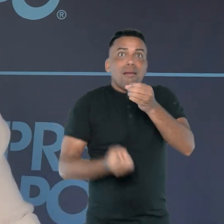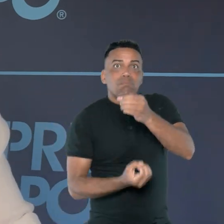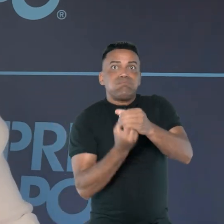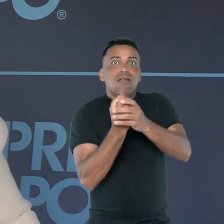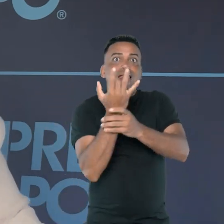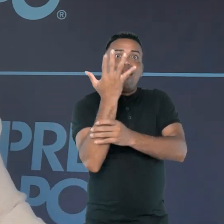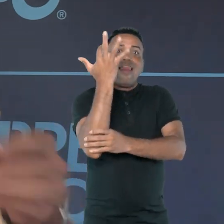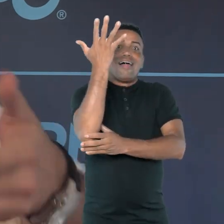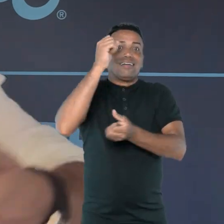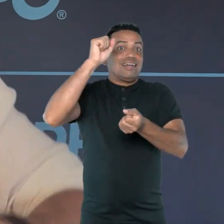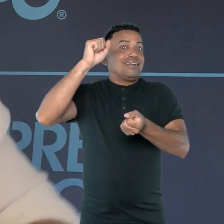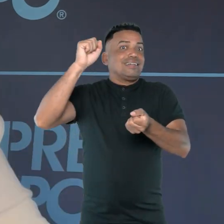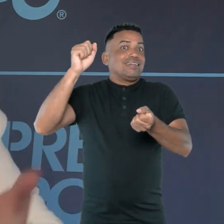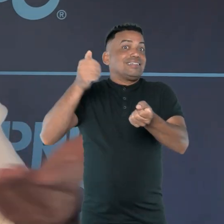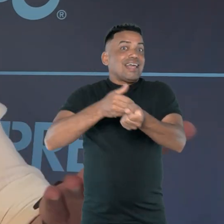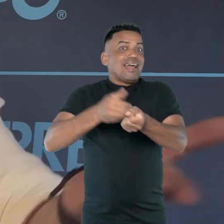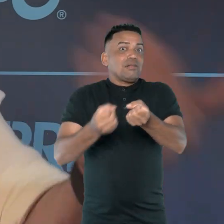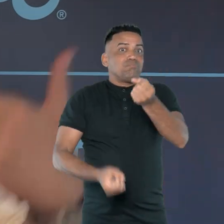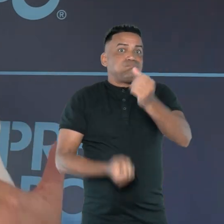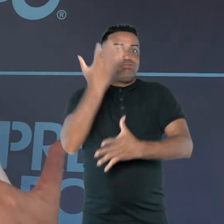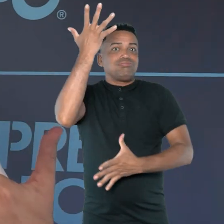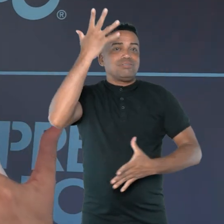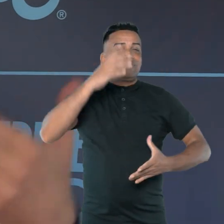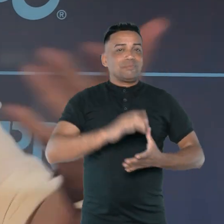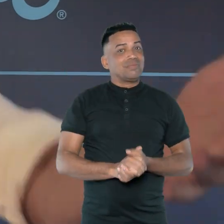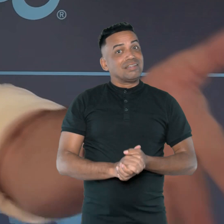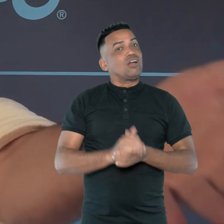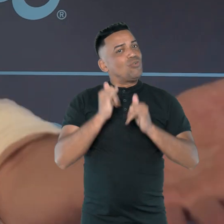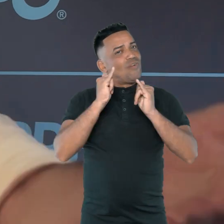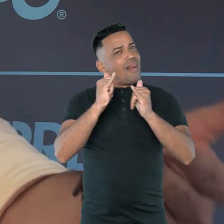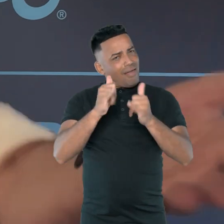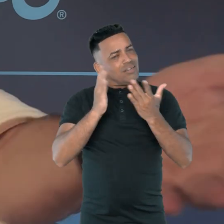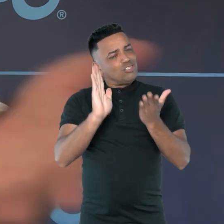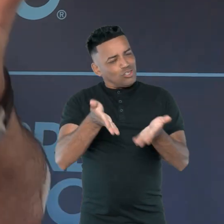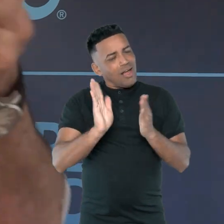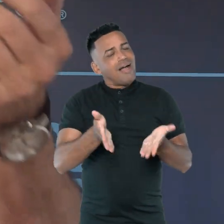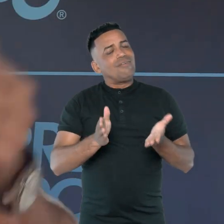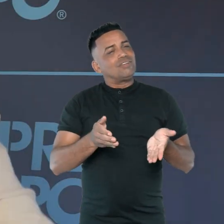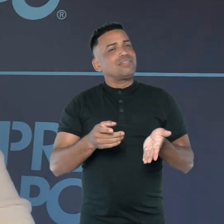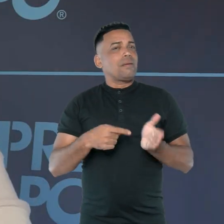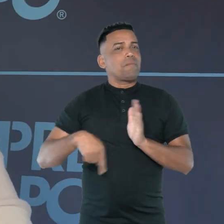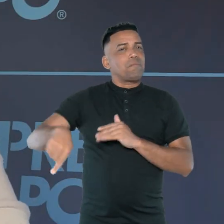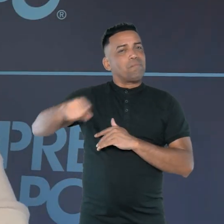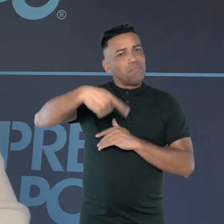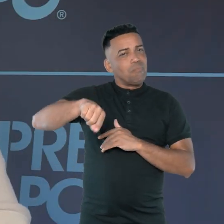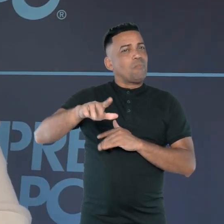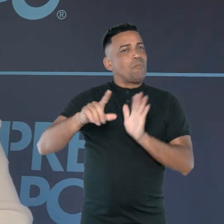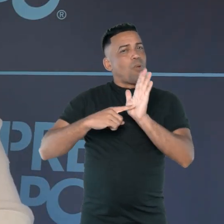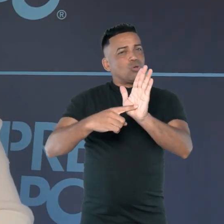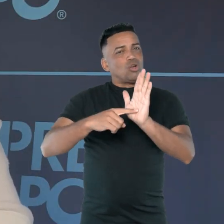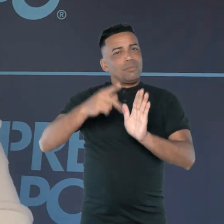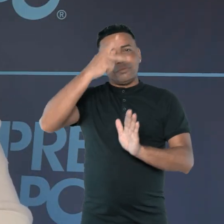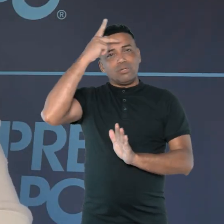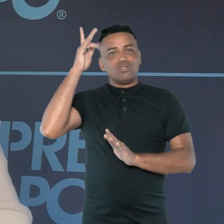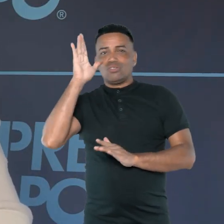agradecer, porque, enfim, como disse para você nos bastidores, você já revelou aqui para quem está vendo a gente,